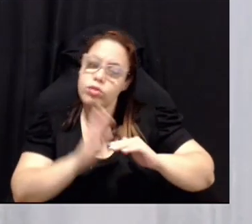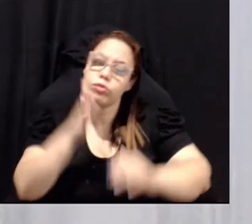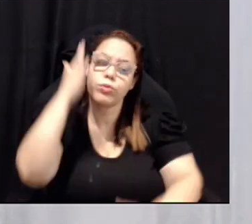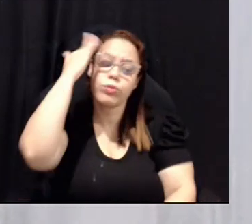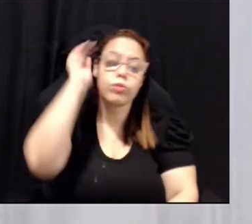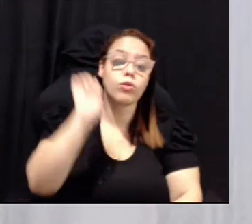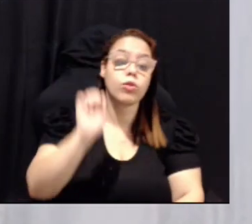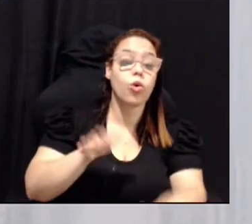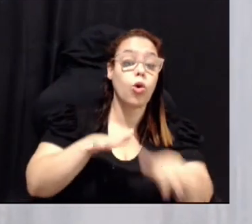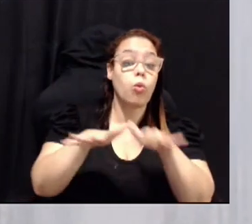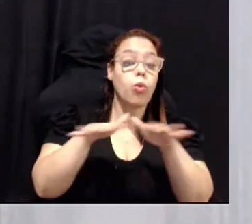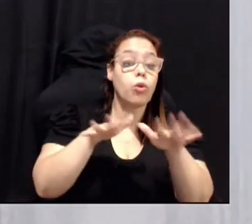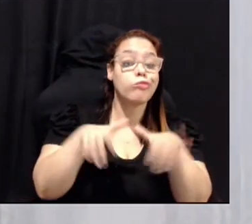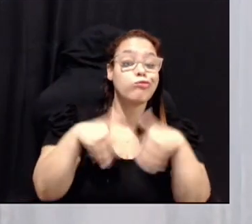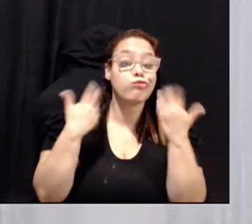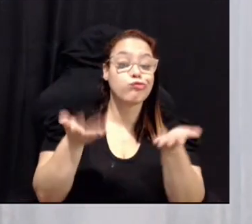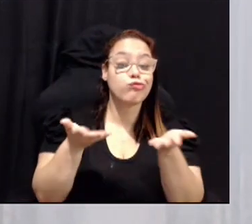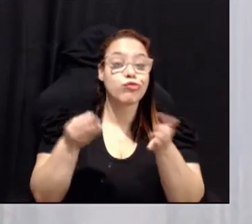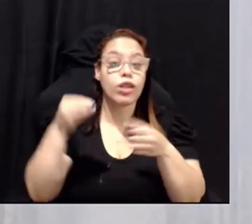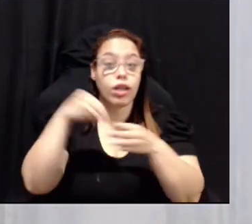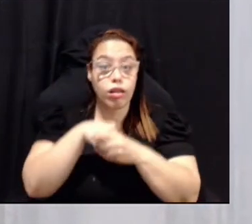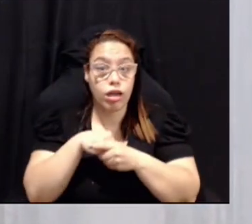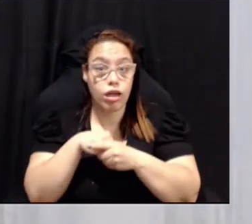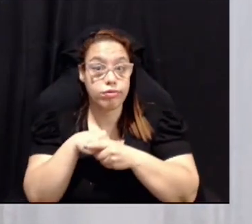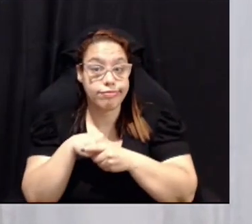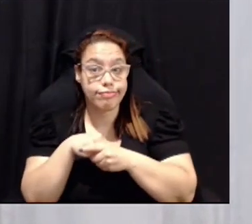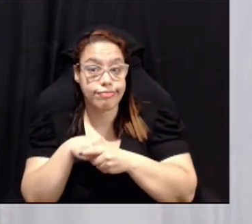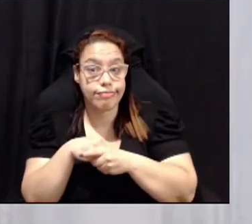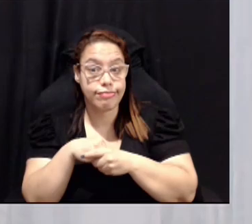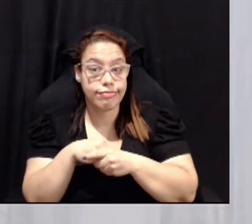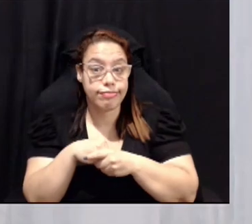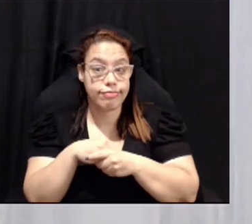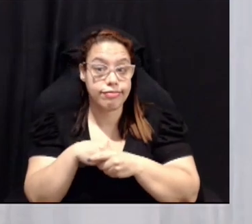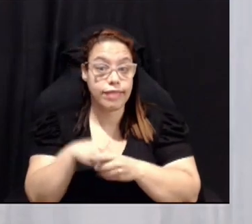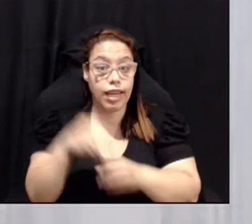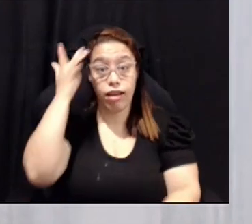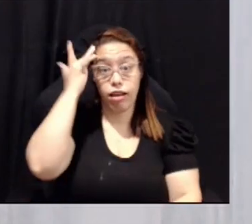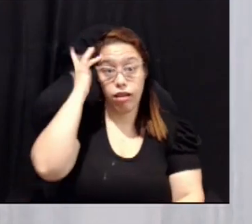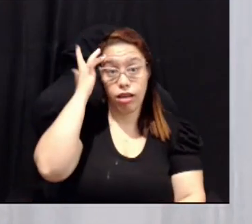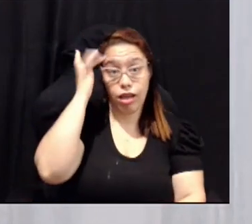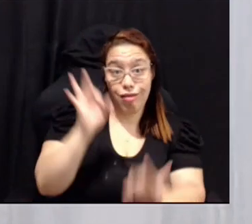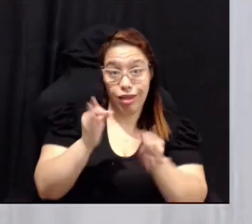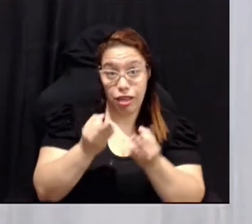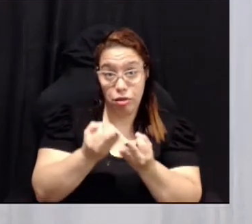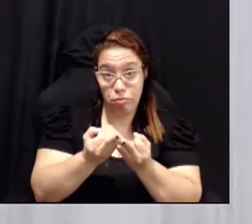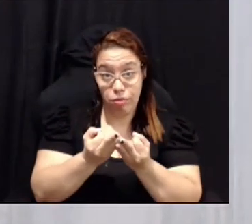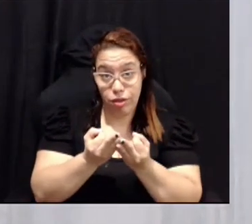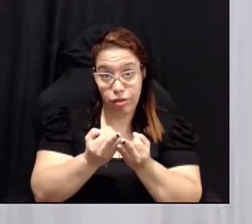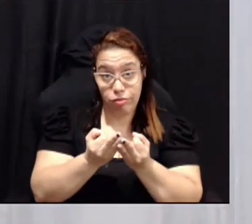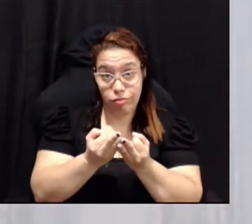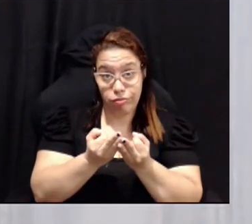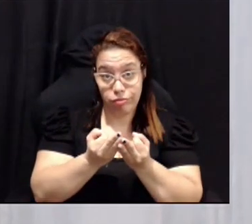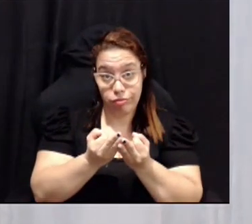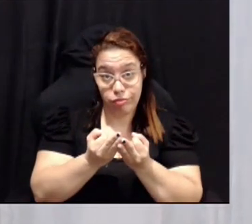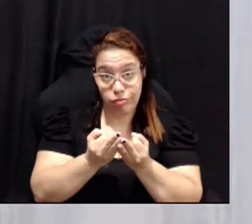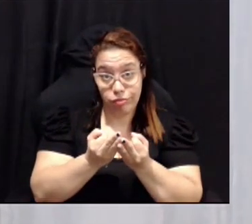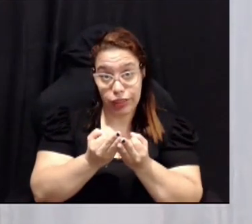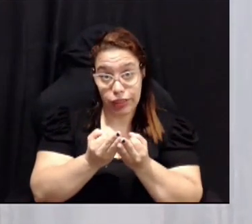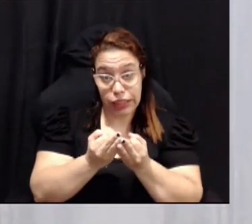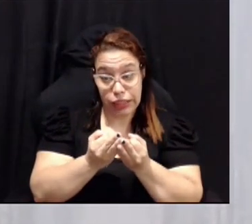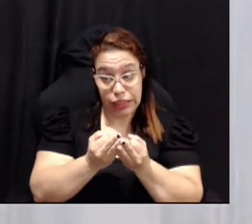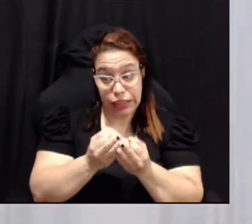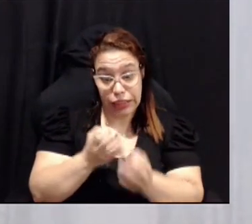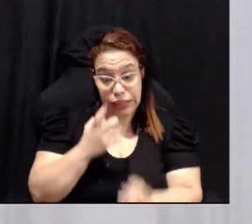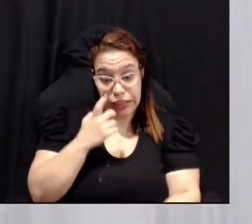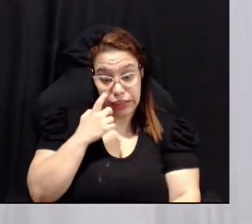momento você pode entrar. Porque a gente sempre acha que é simples, né? Até você estar